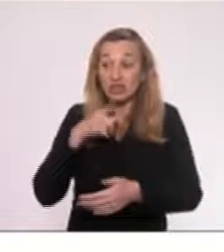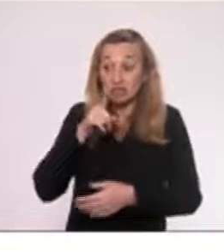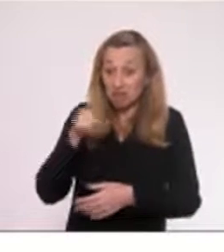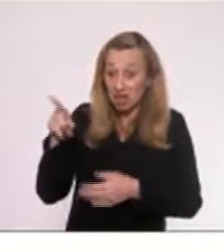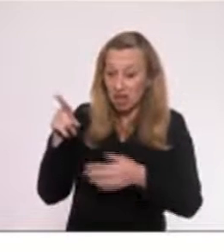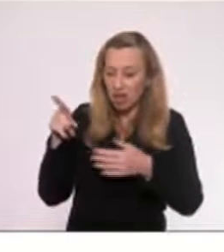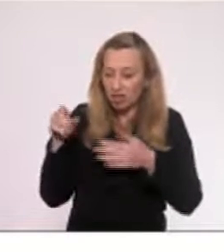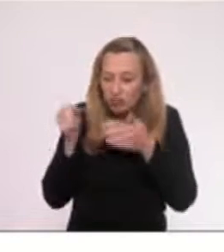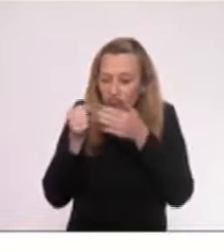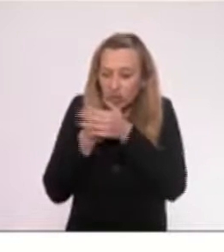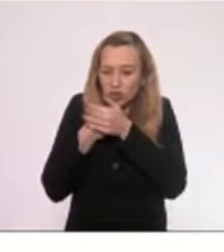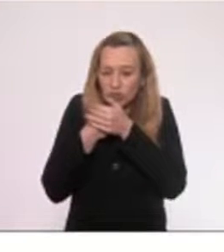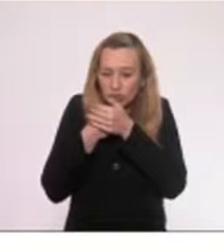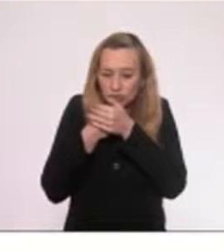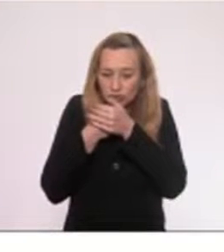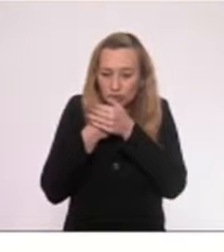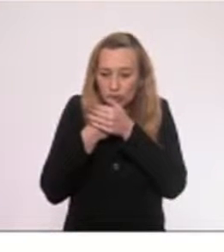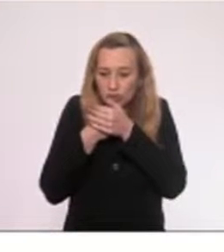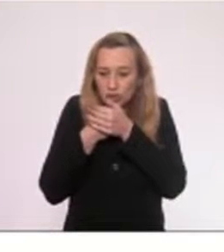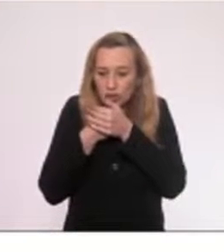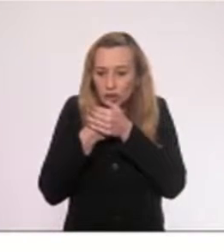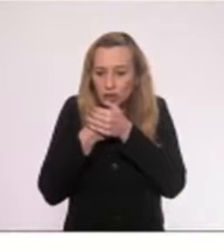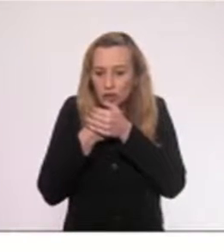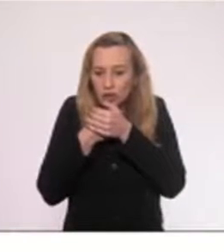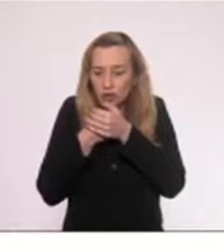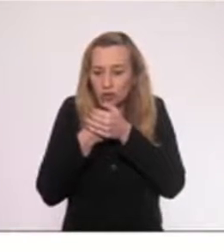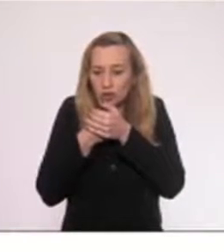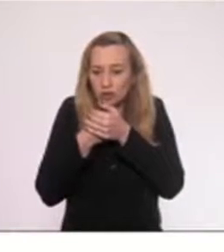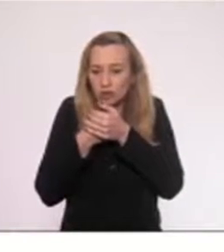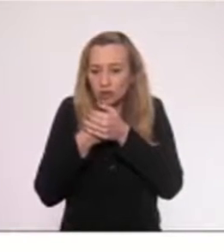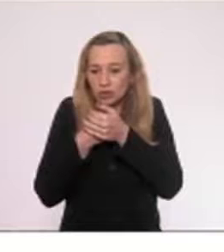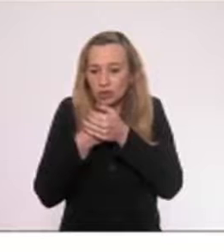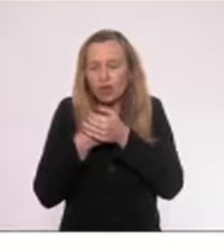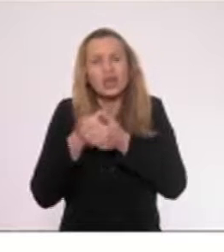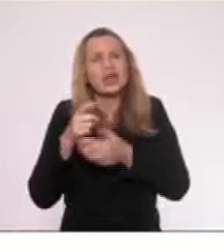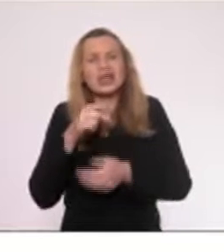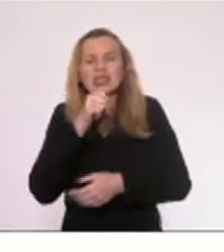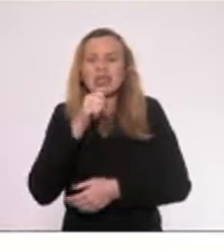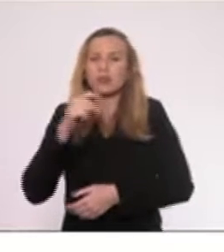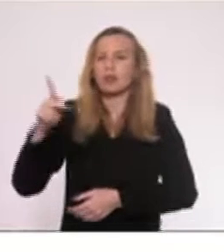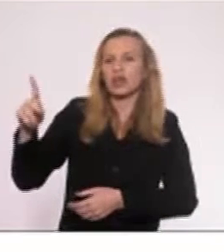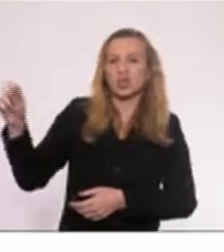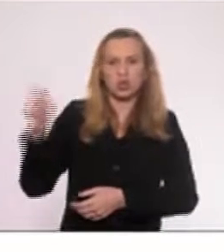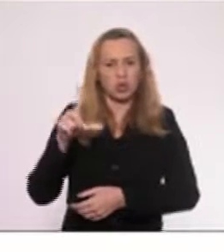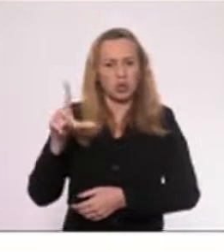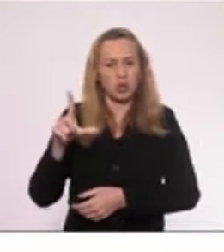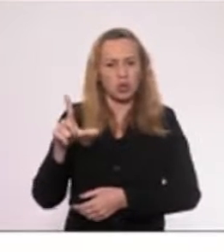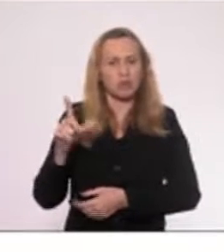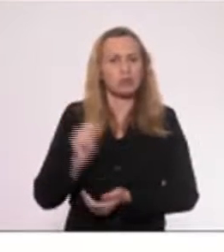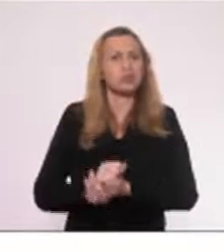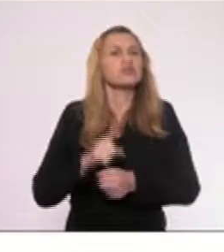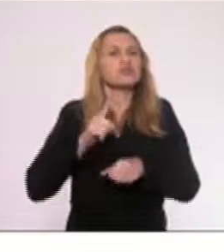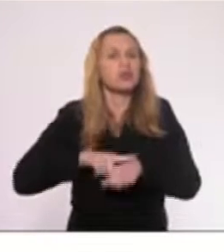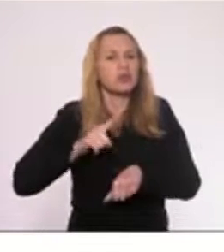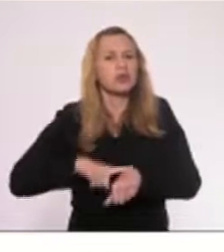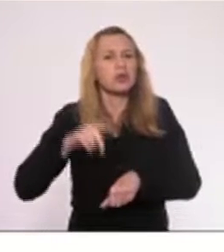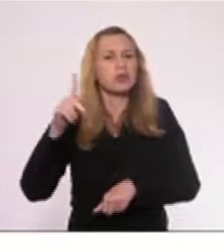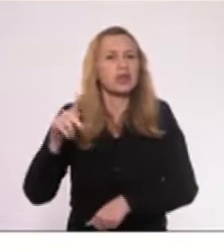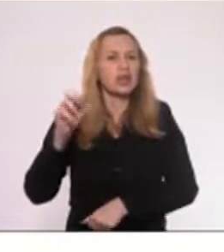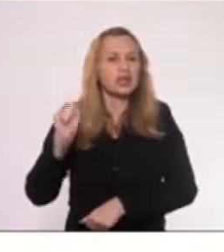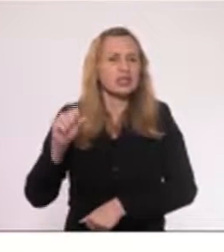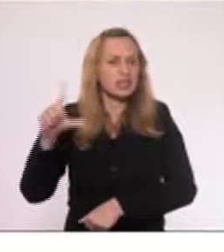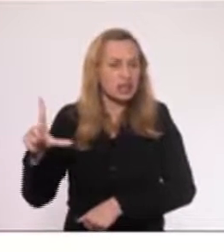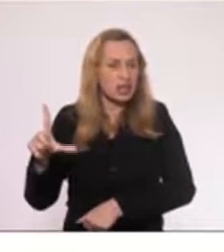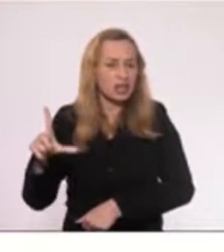universidade. Destaco aqui o contrassenso do PSOL, por exemplo, a partir do momento que o PSL tem